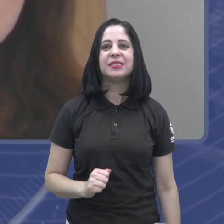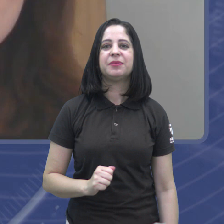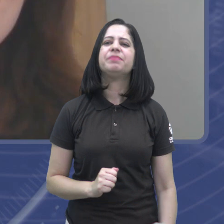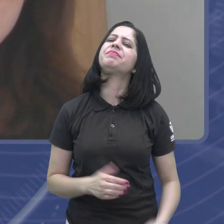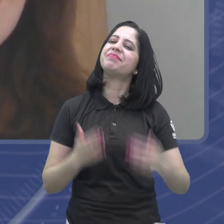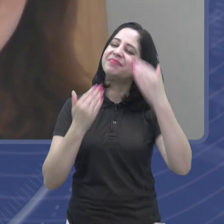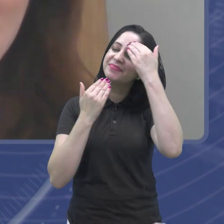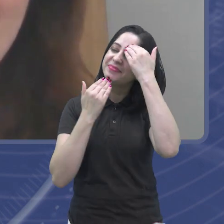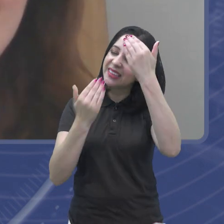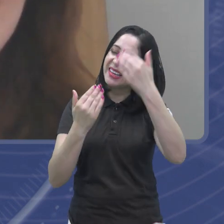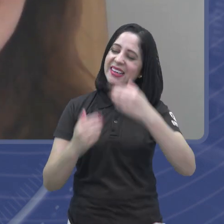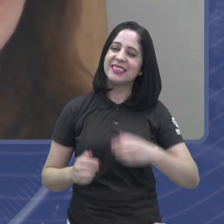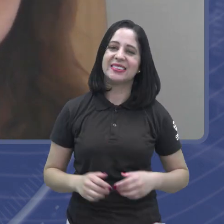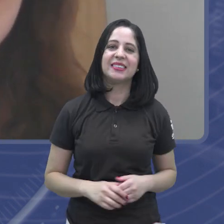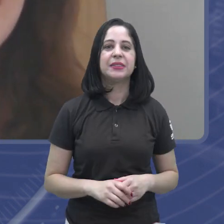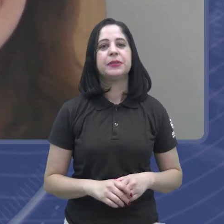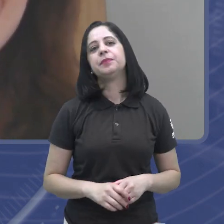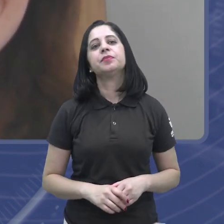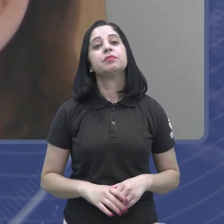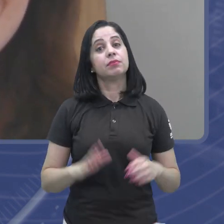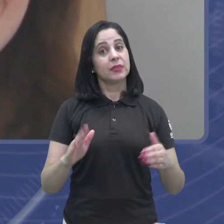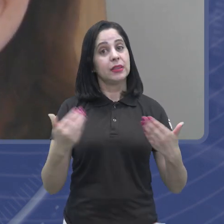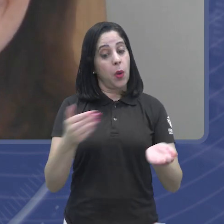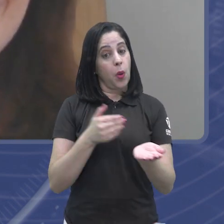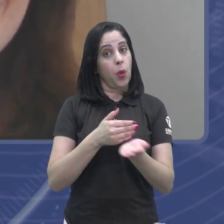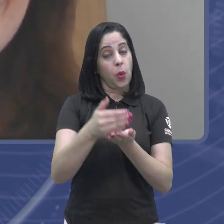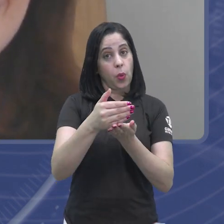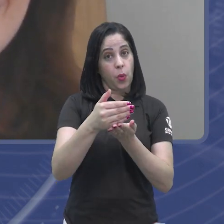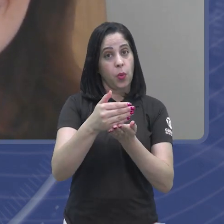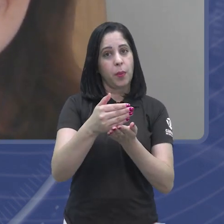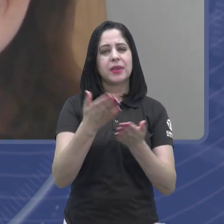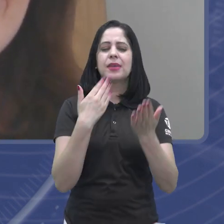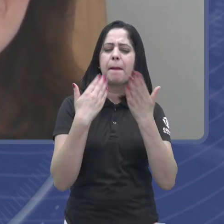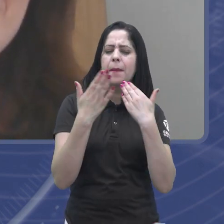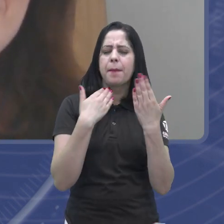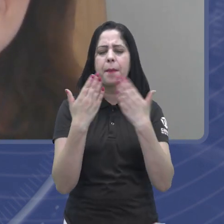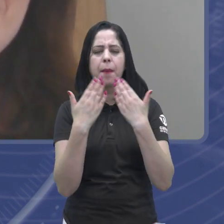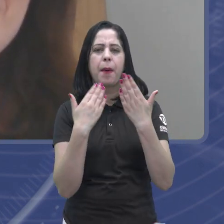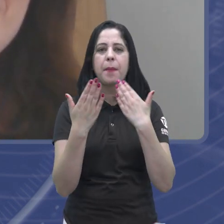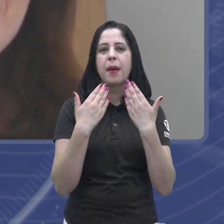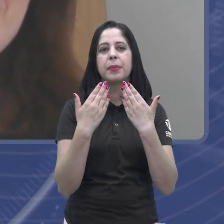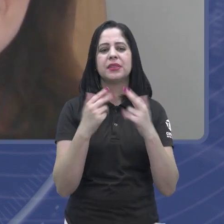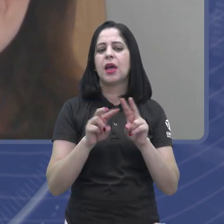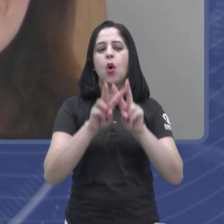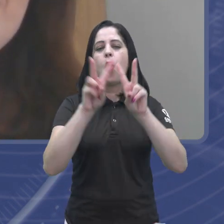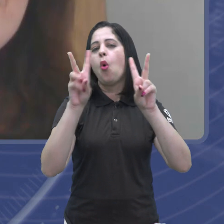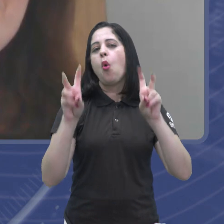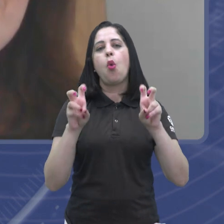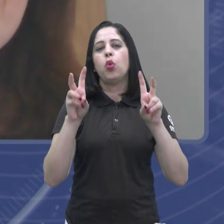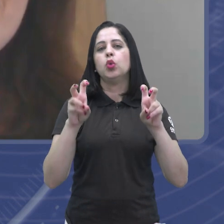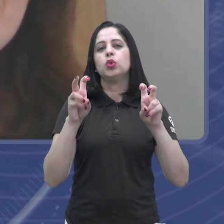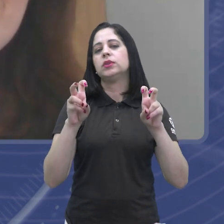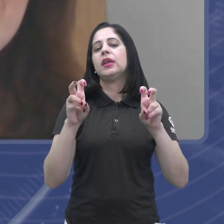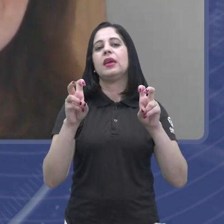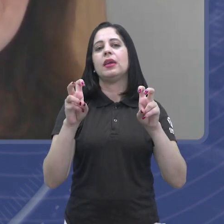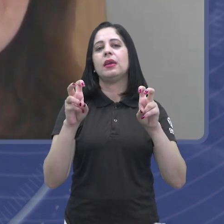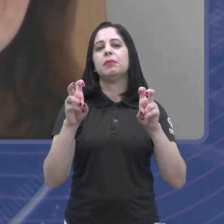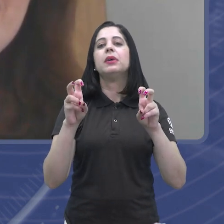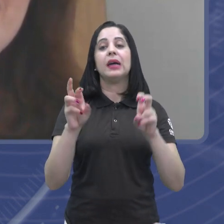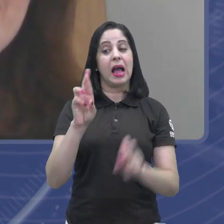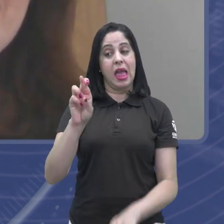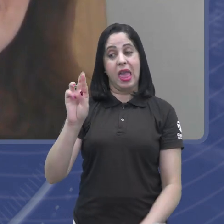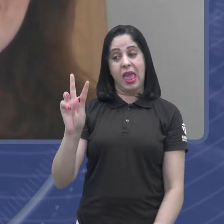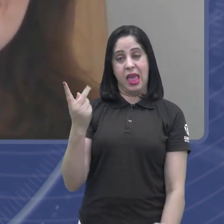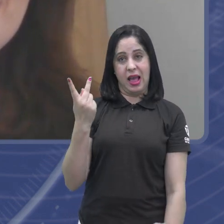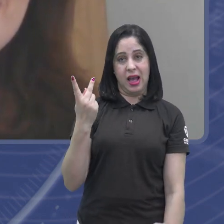participação. Eu que agradeço. Muito bem, para a gente começar esse nosso bate-papo aqui sobre essa parte mais